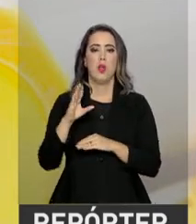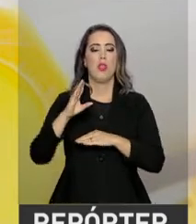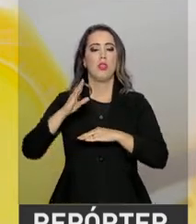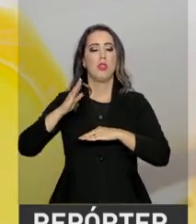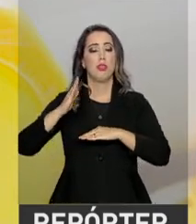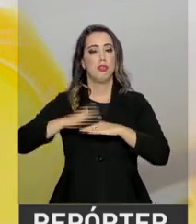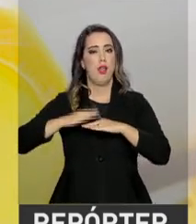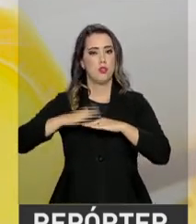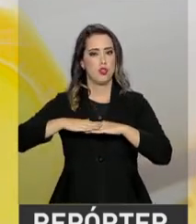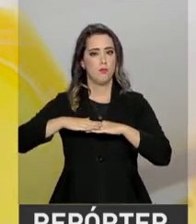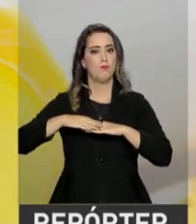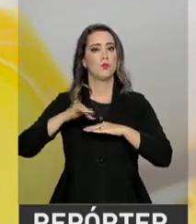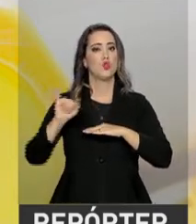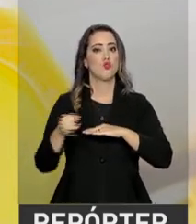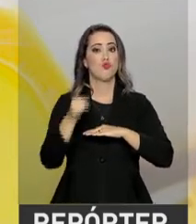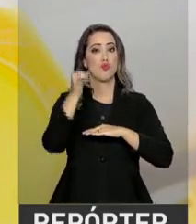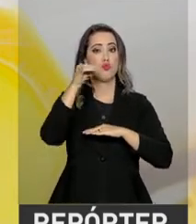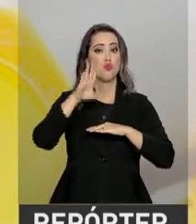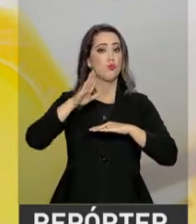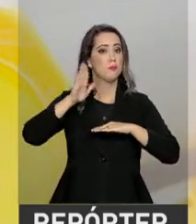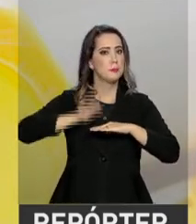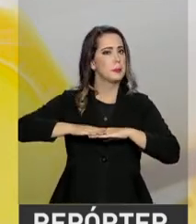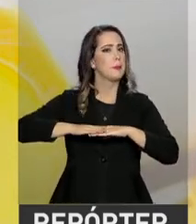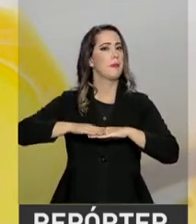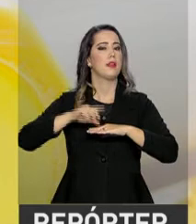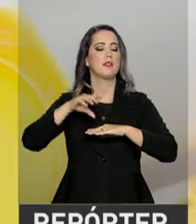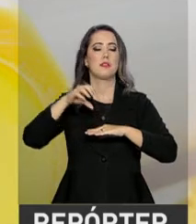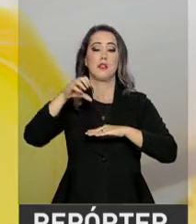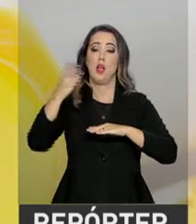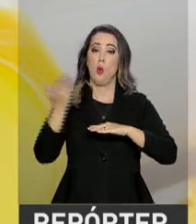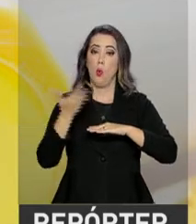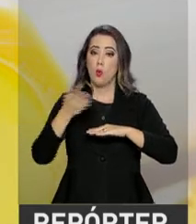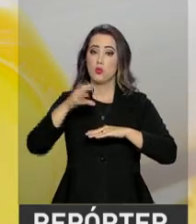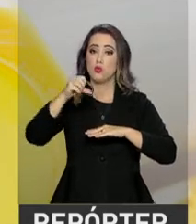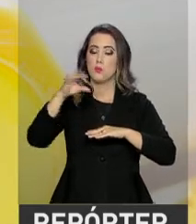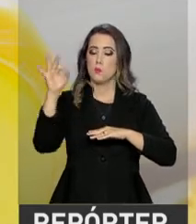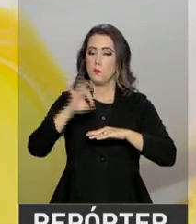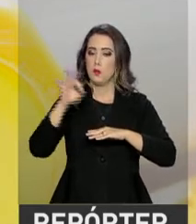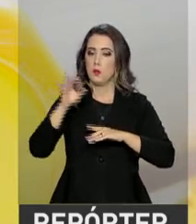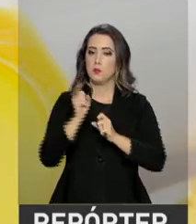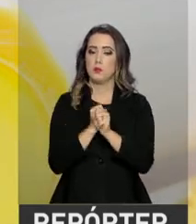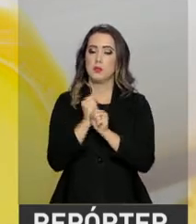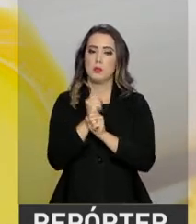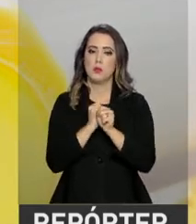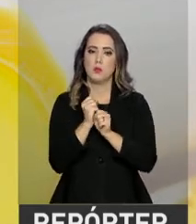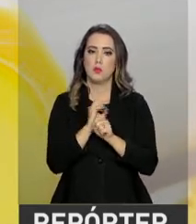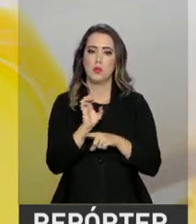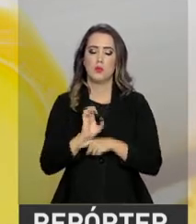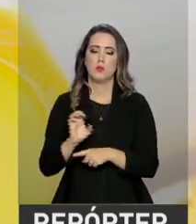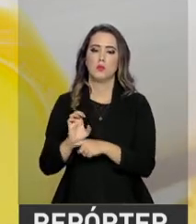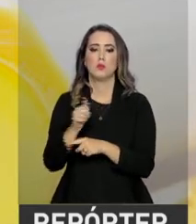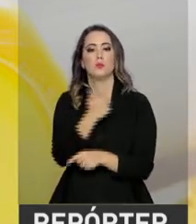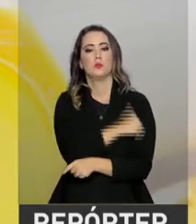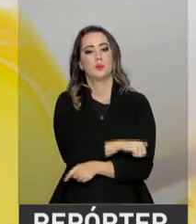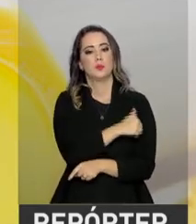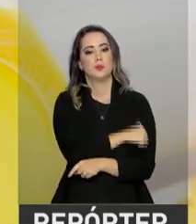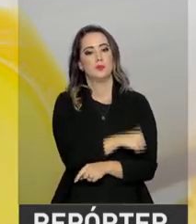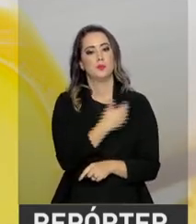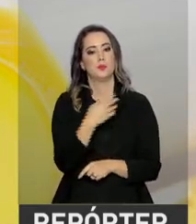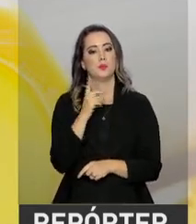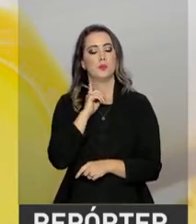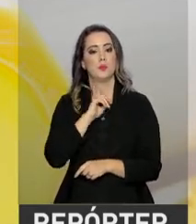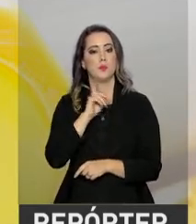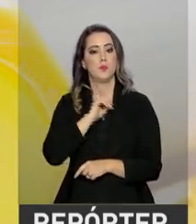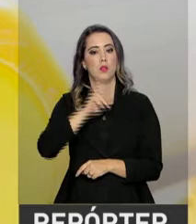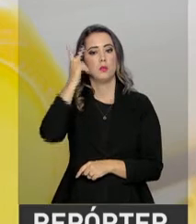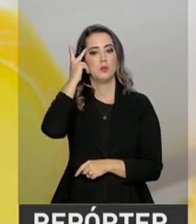caiu de 10,25 por cento para 9 por cento ao ano no caso dos estados do rio de janeiro são paulo minas